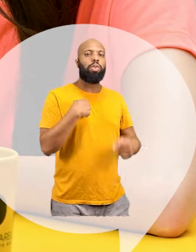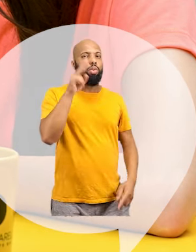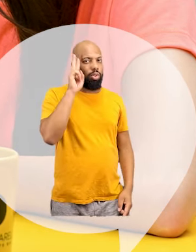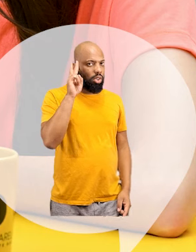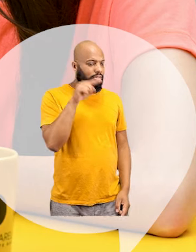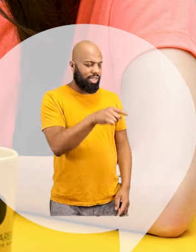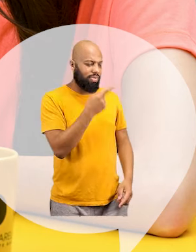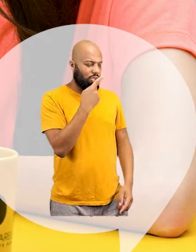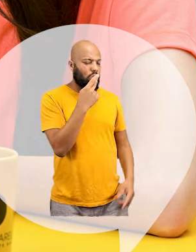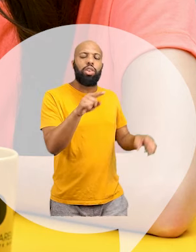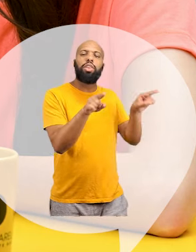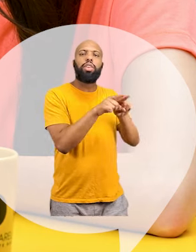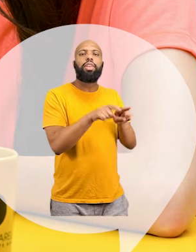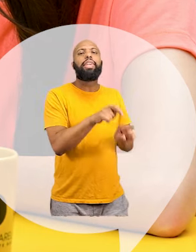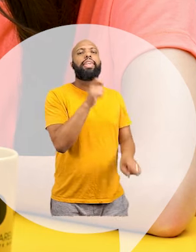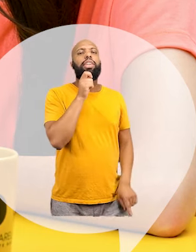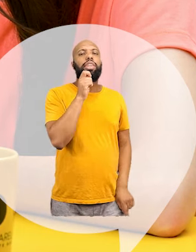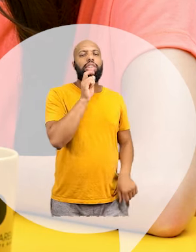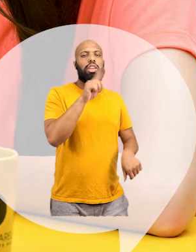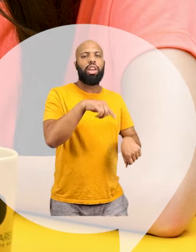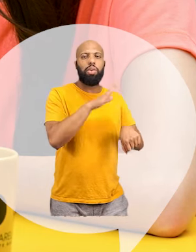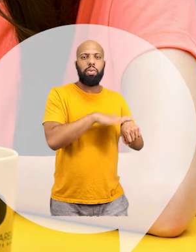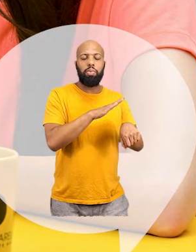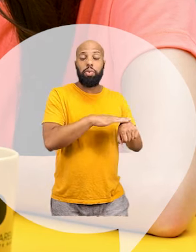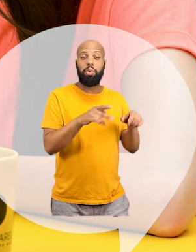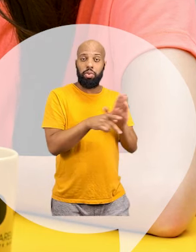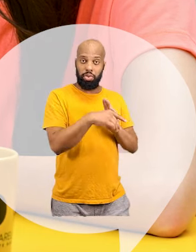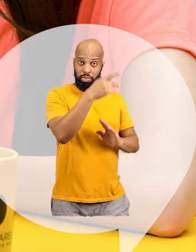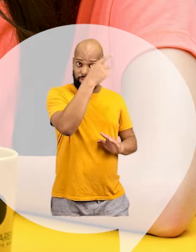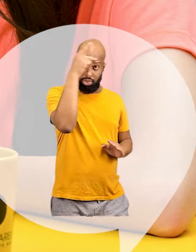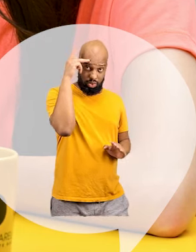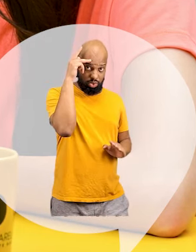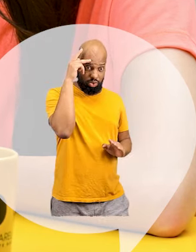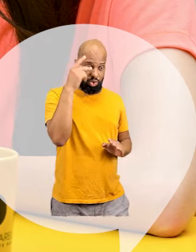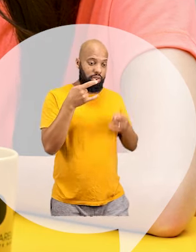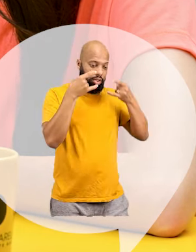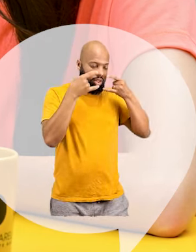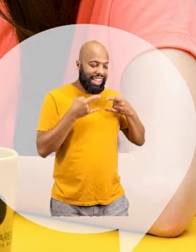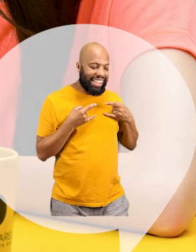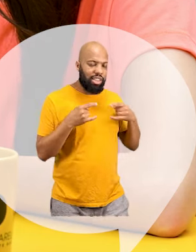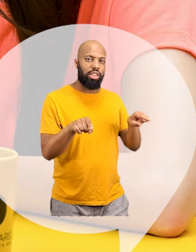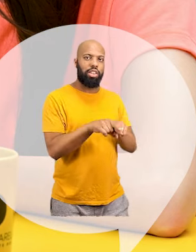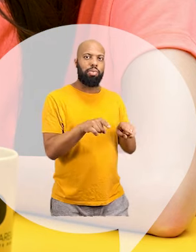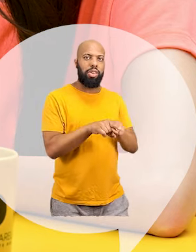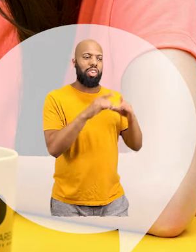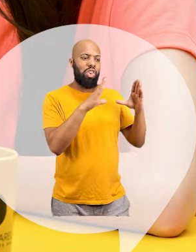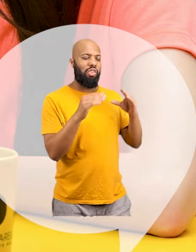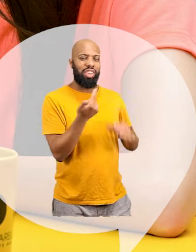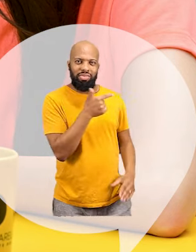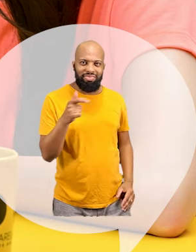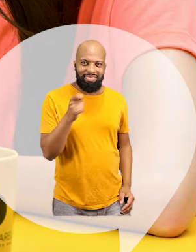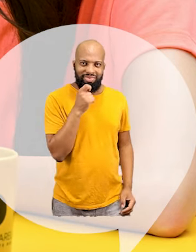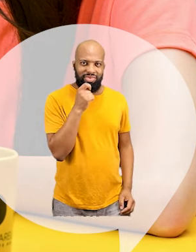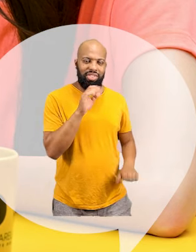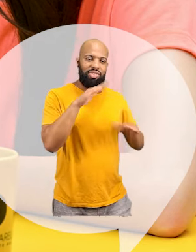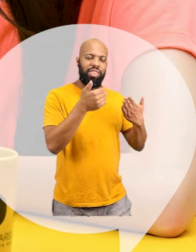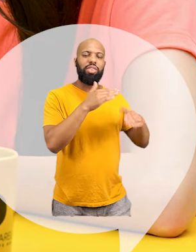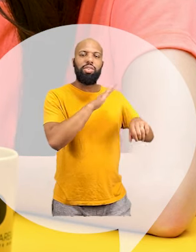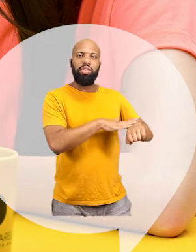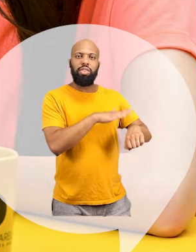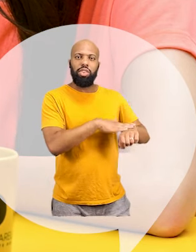que você comentou que ainda foi quando as pessoas deixaram em José máscara você não estava muito confortável daí